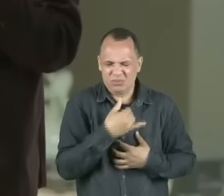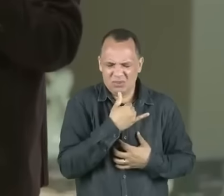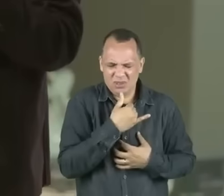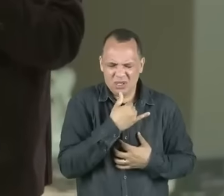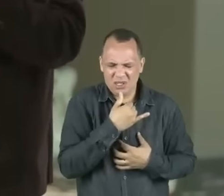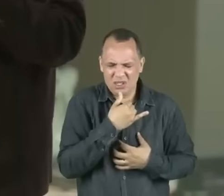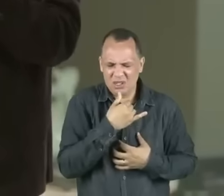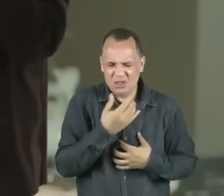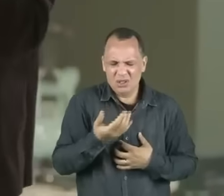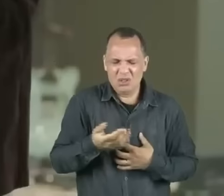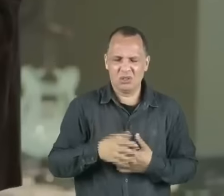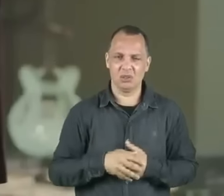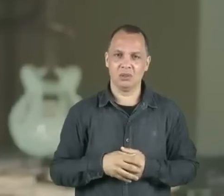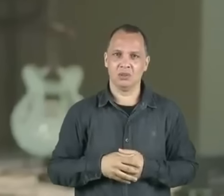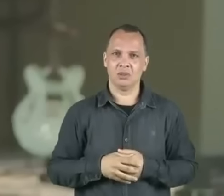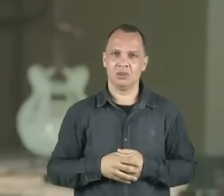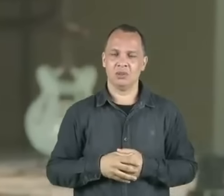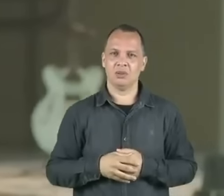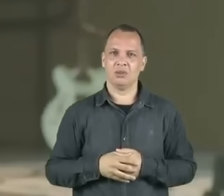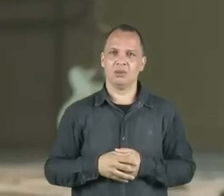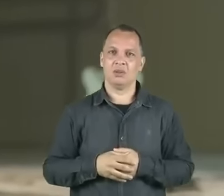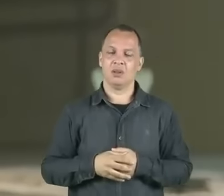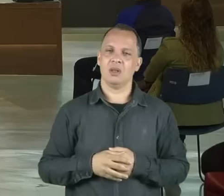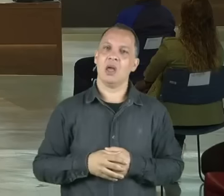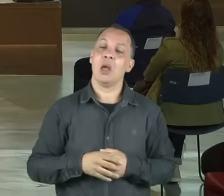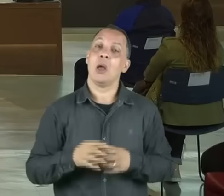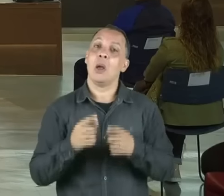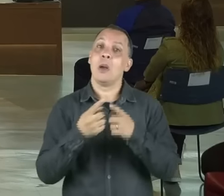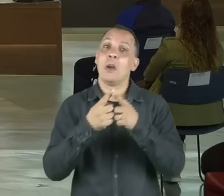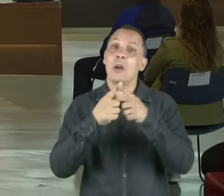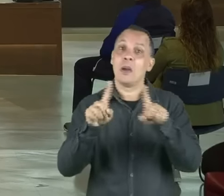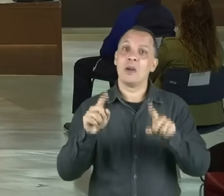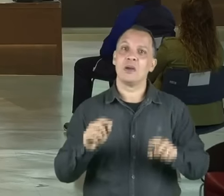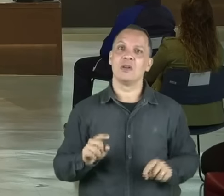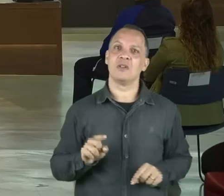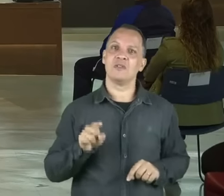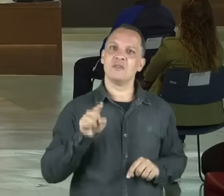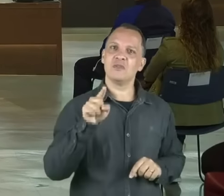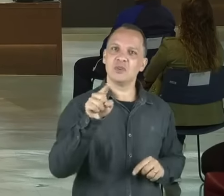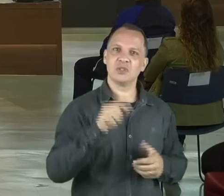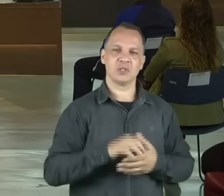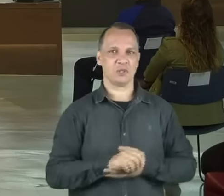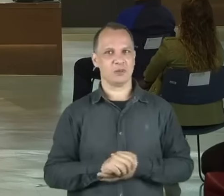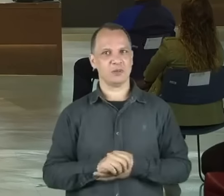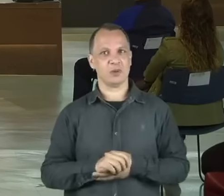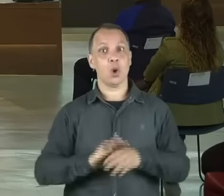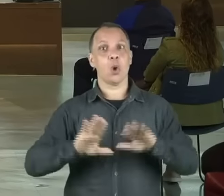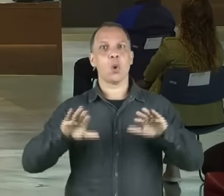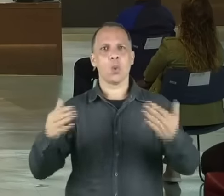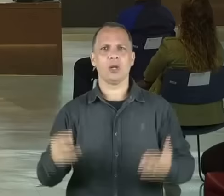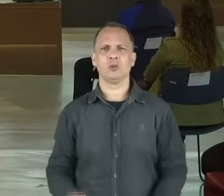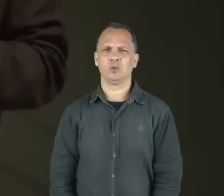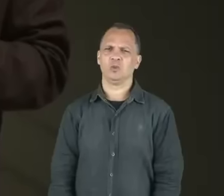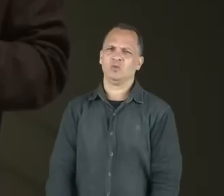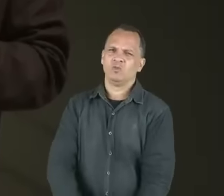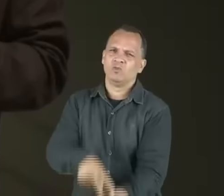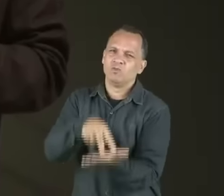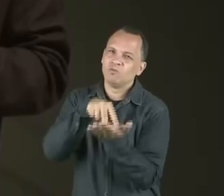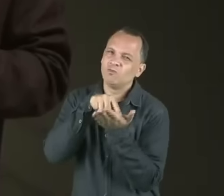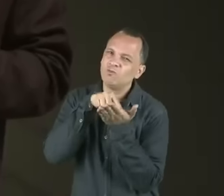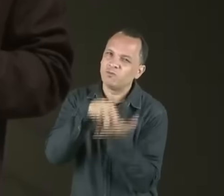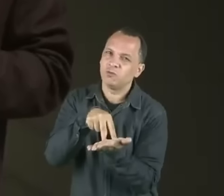esse e o dia mal é quando você mesmo na plena convicção da